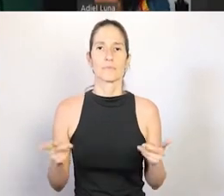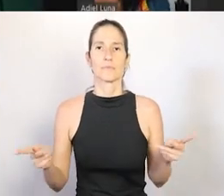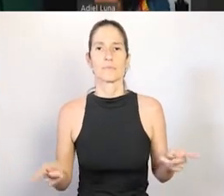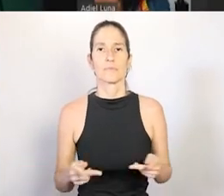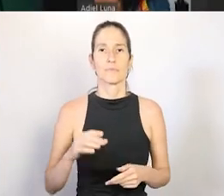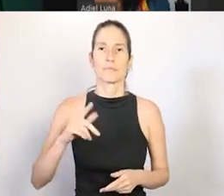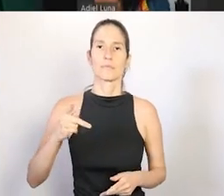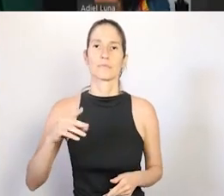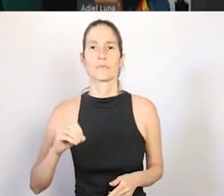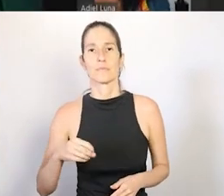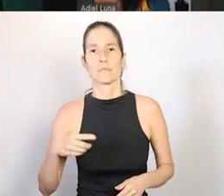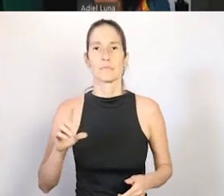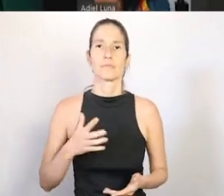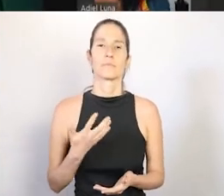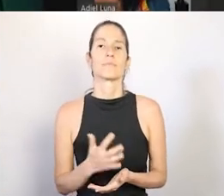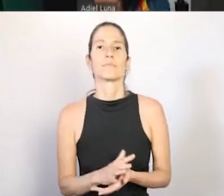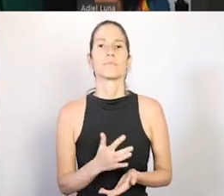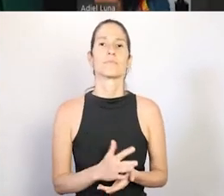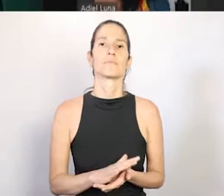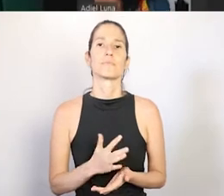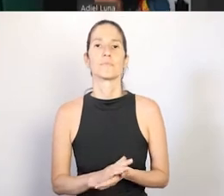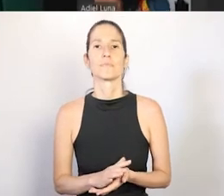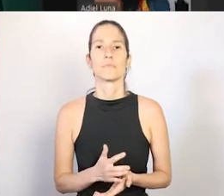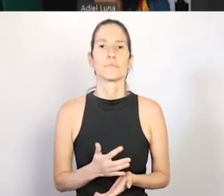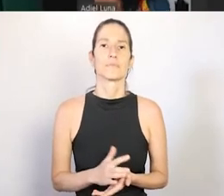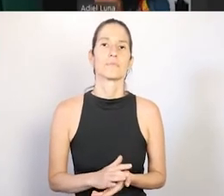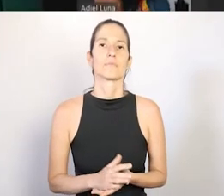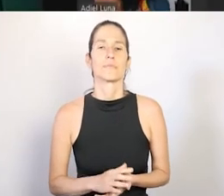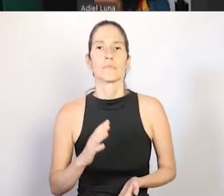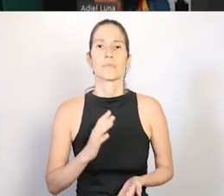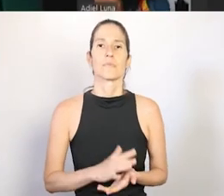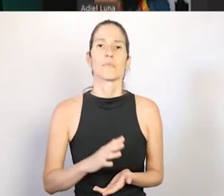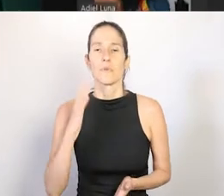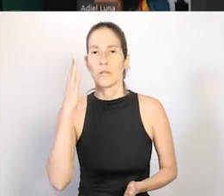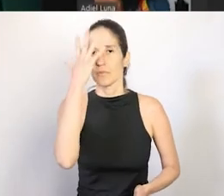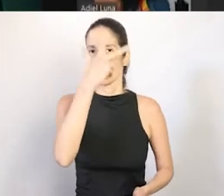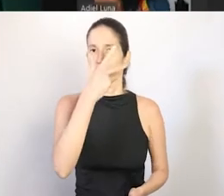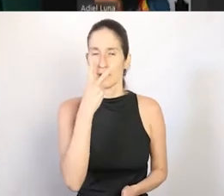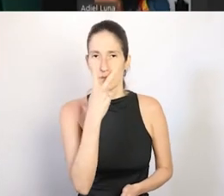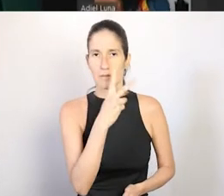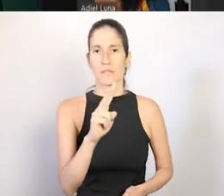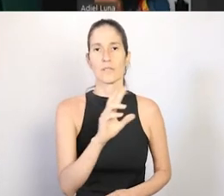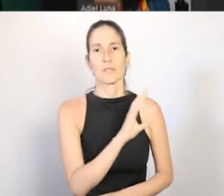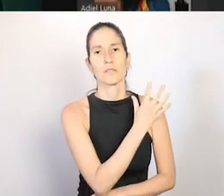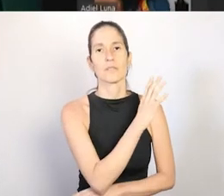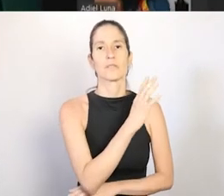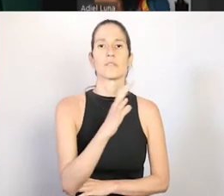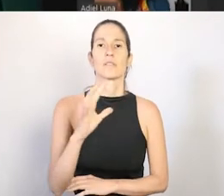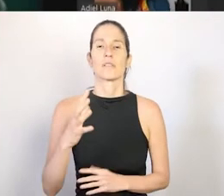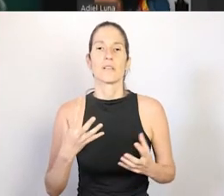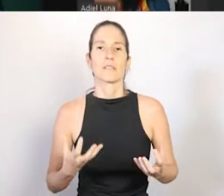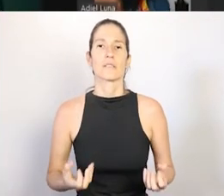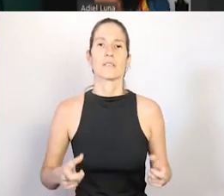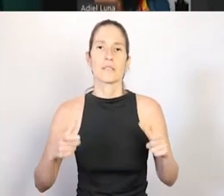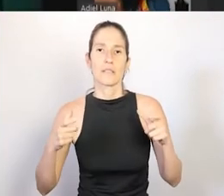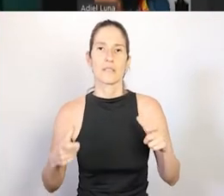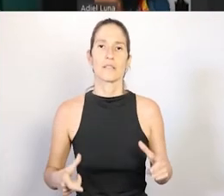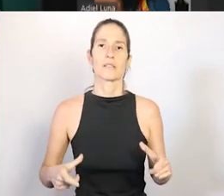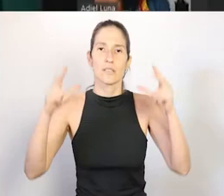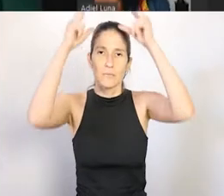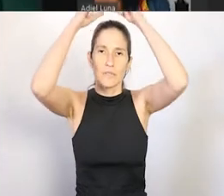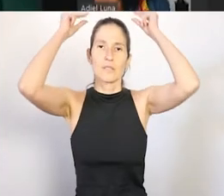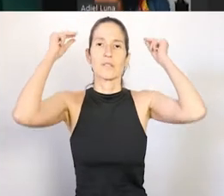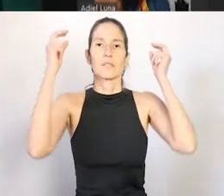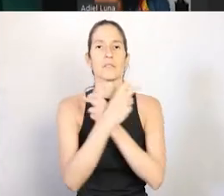do poeira, samba de couro gastado na base do mutretão, vai. Como é bonito ver o sertão da terra, sempre